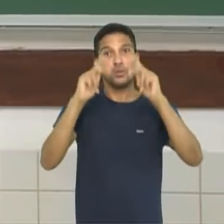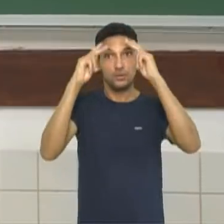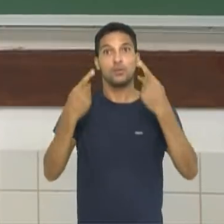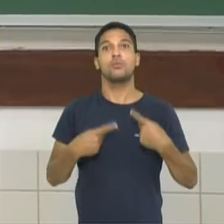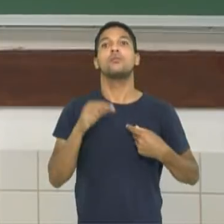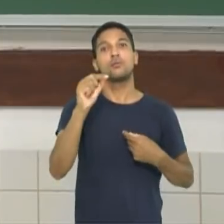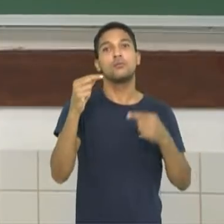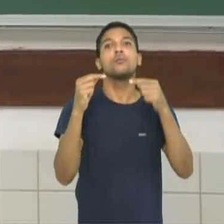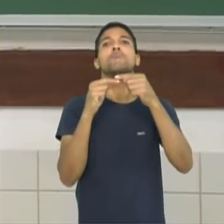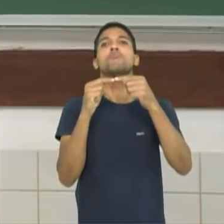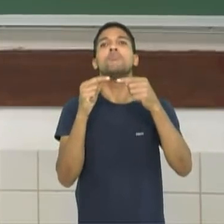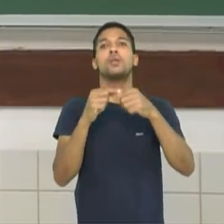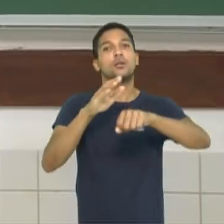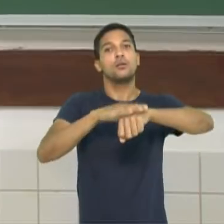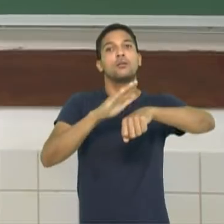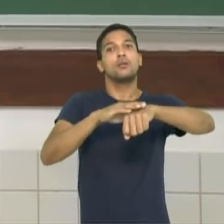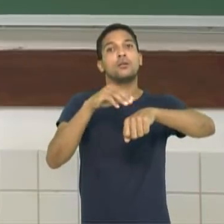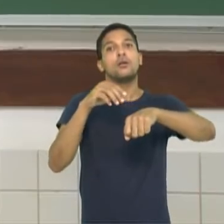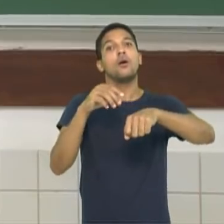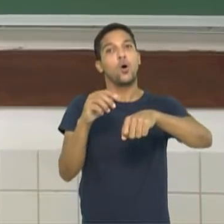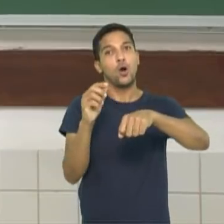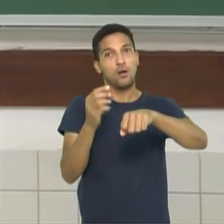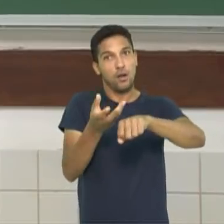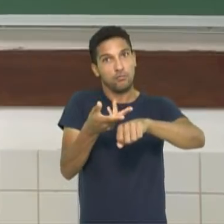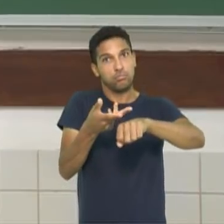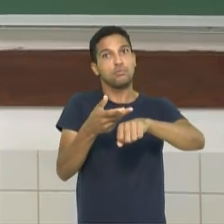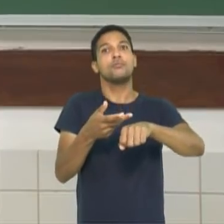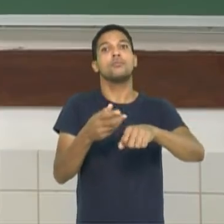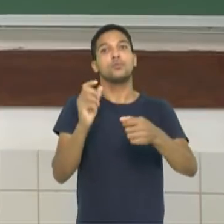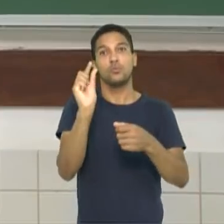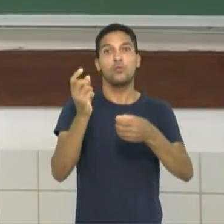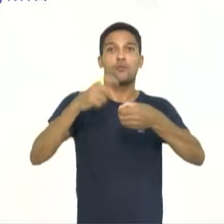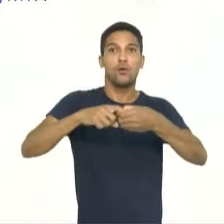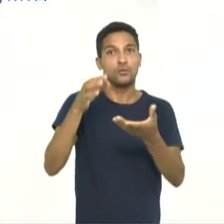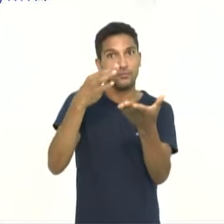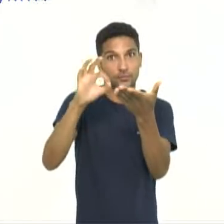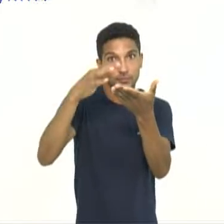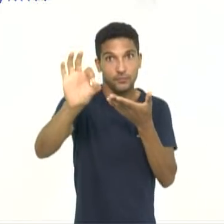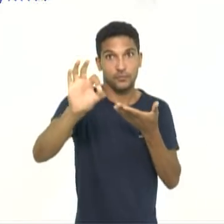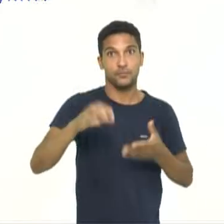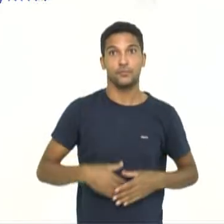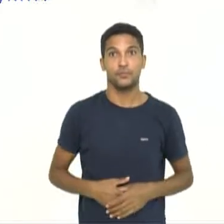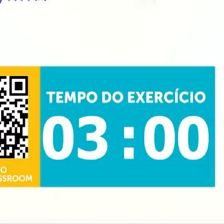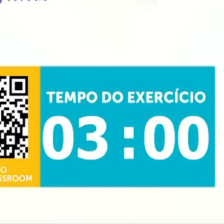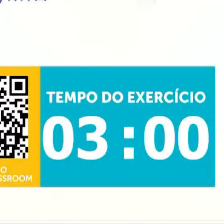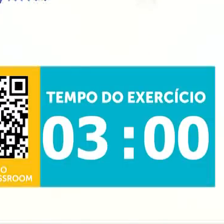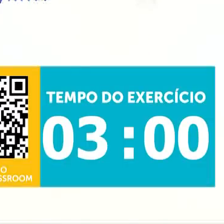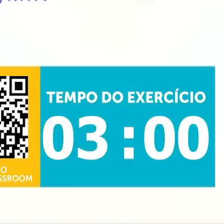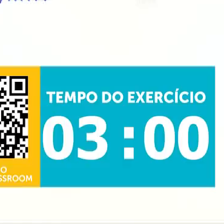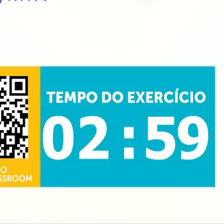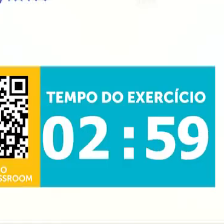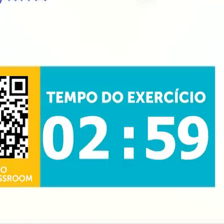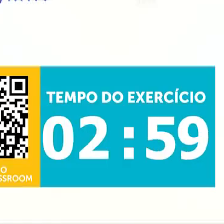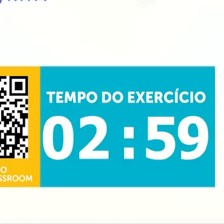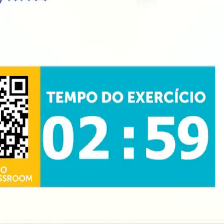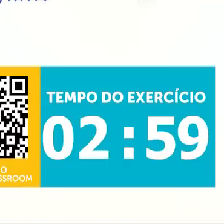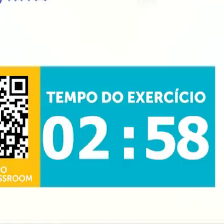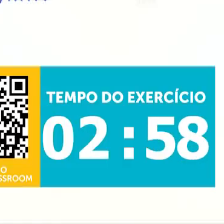B, necessidade de atacar e conquistar. Letra C, necessidade da prática